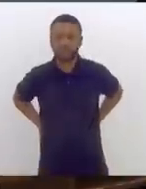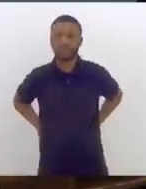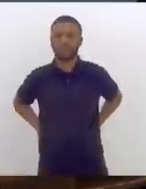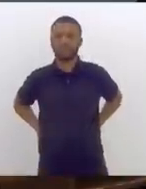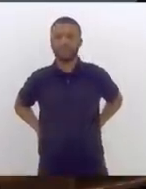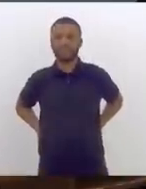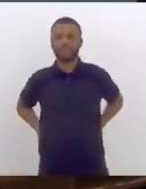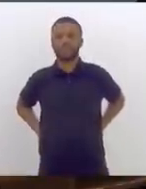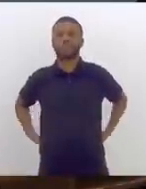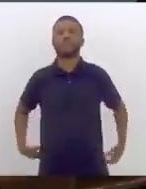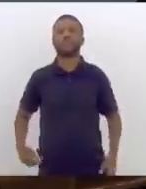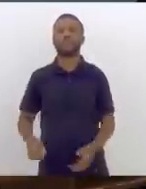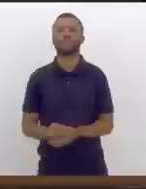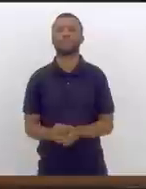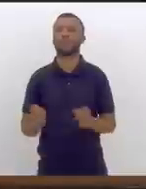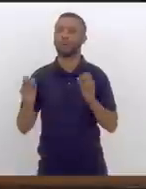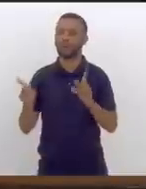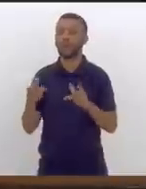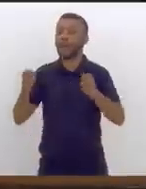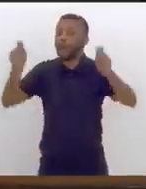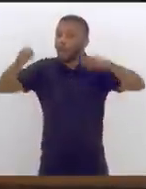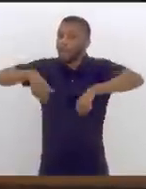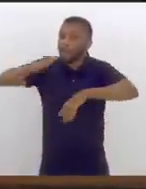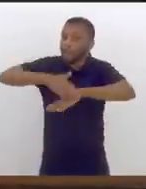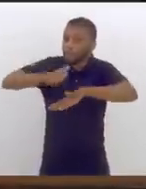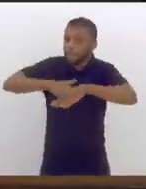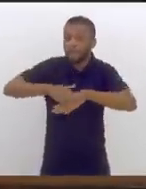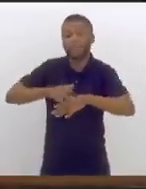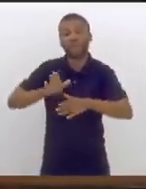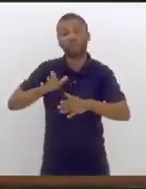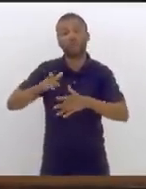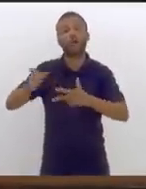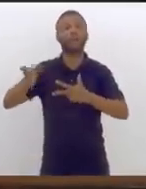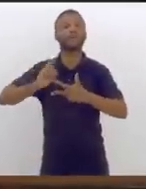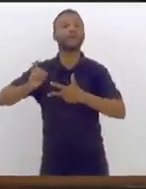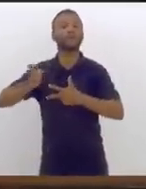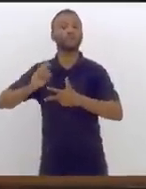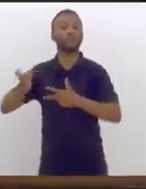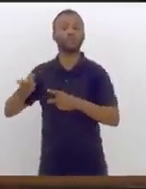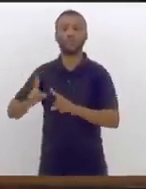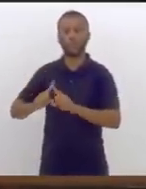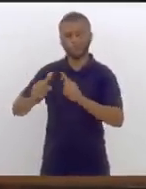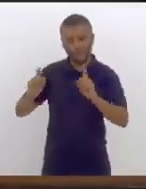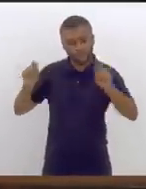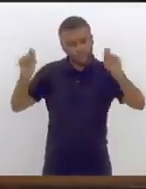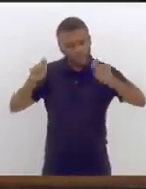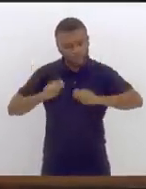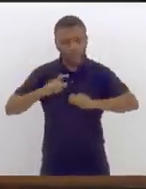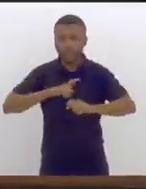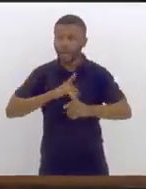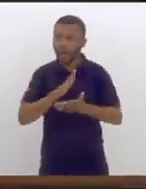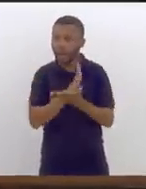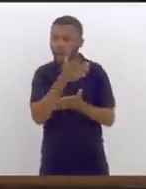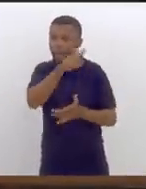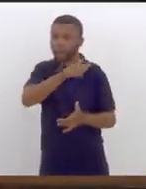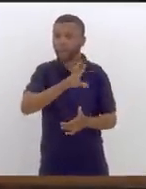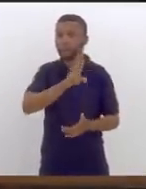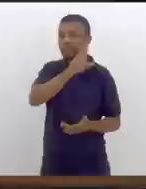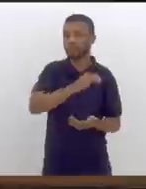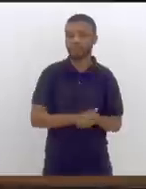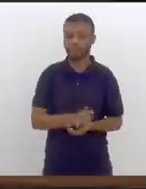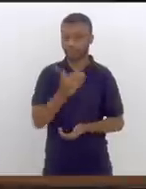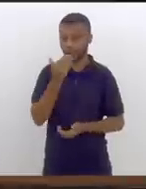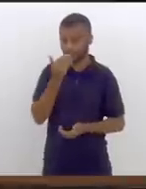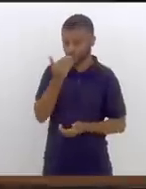tudo bem tá falando que é de competência do executivo mas poderia ter alguém que dentro da área falando assim não nós pedimos Nós não